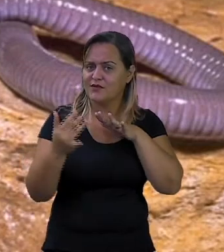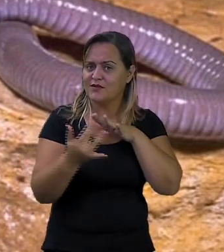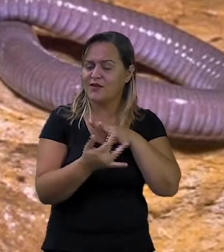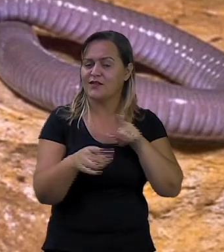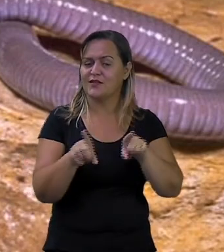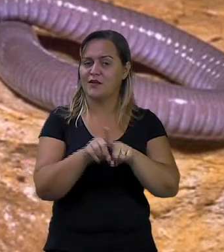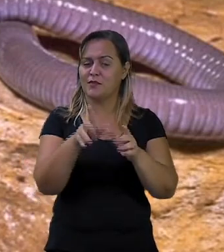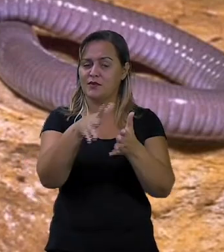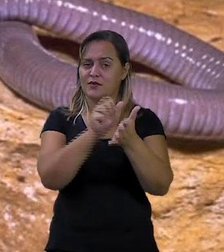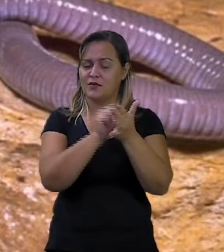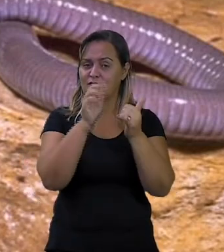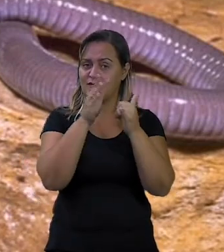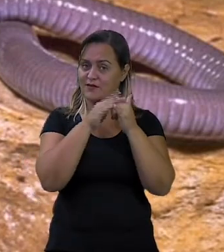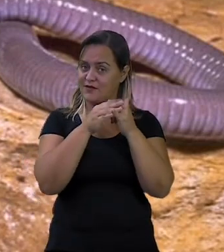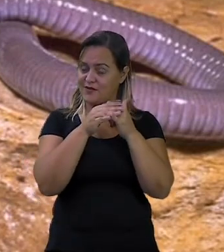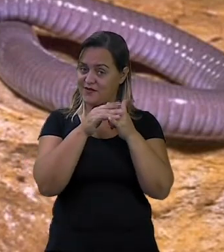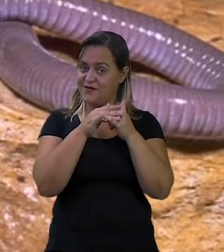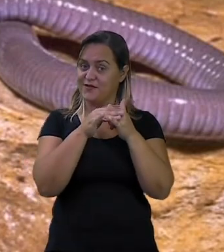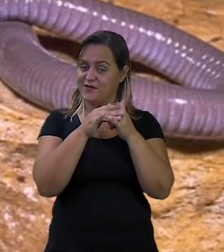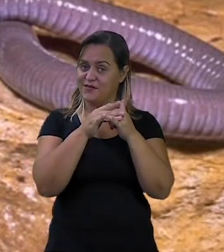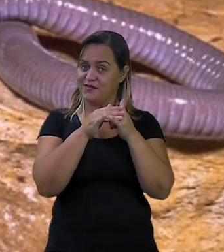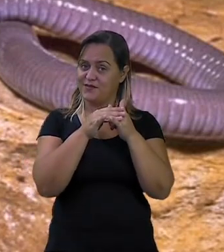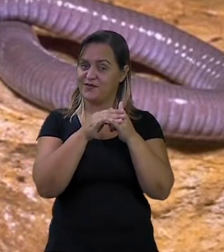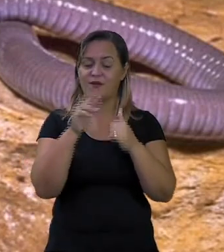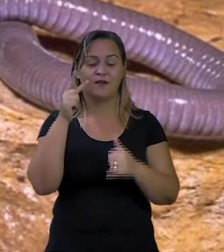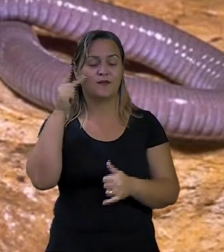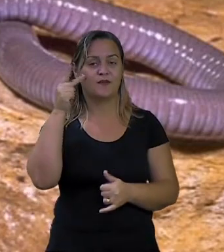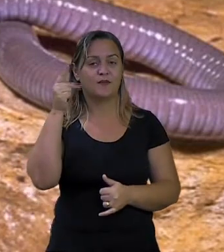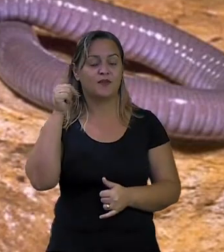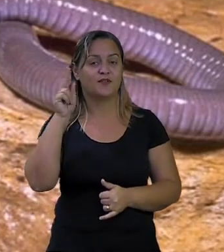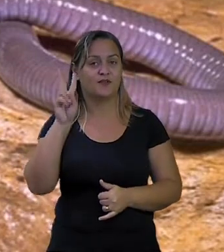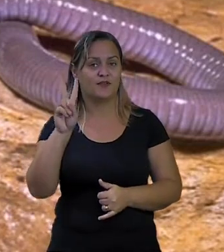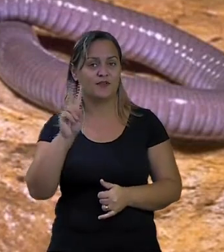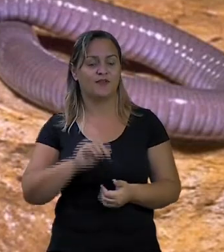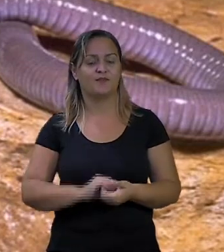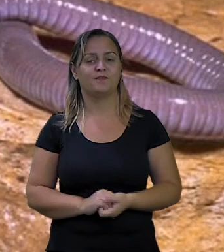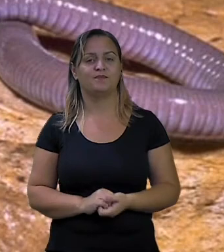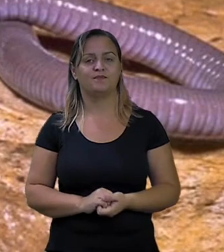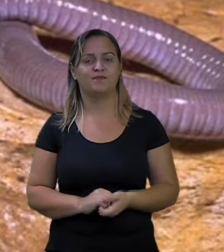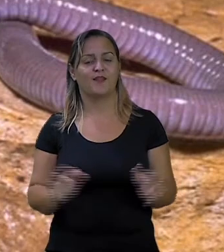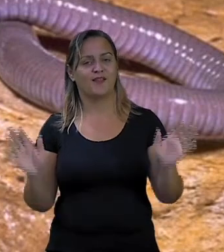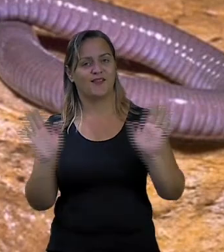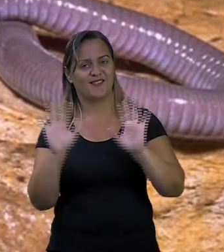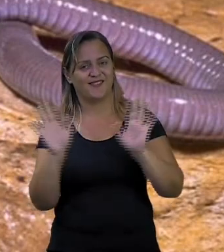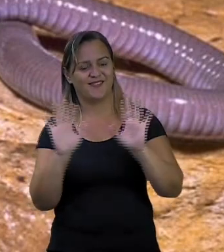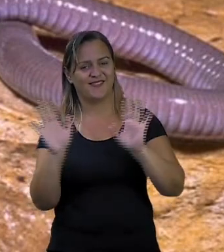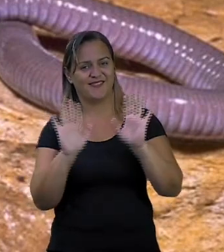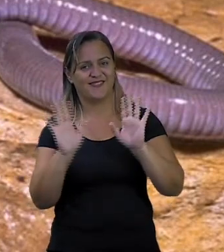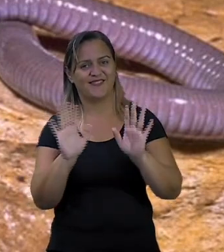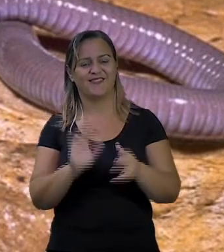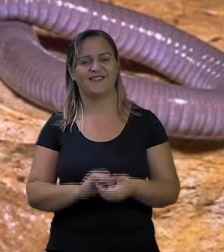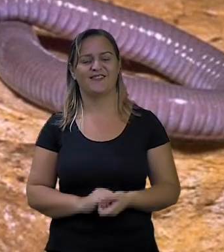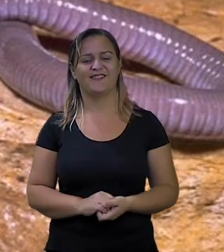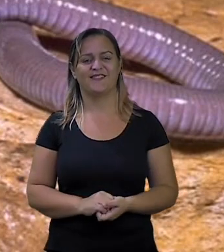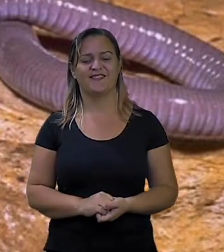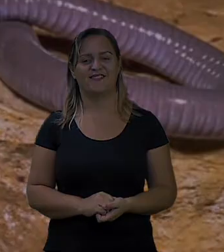se inscrever em nosso canal do YouTube SMED-GV. Até nossa próxima aula!